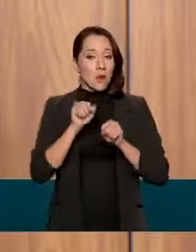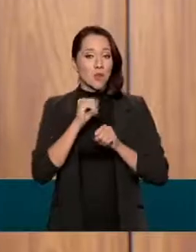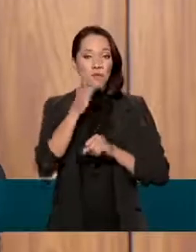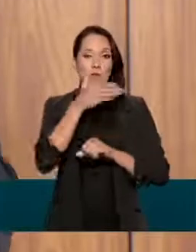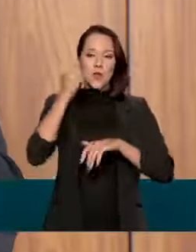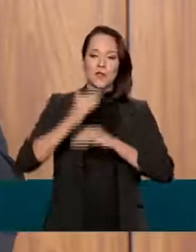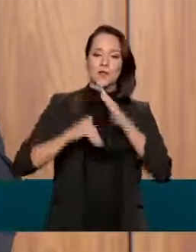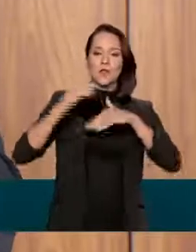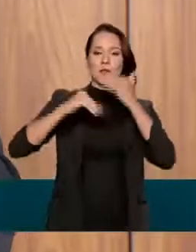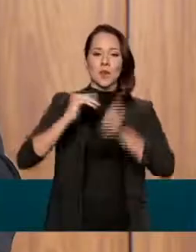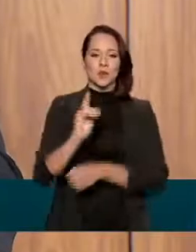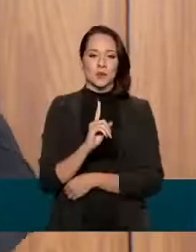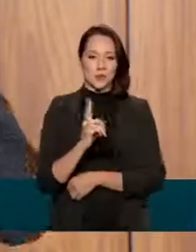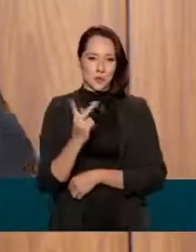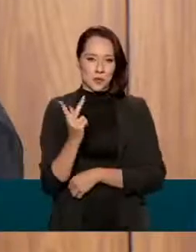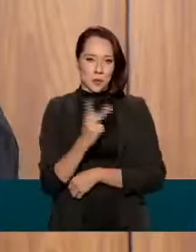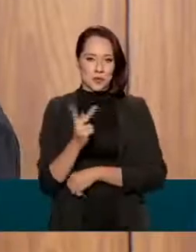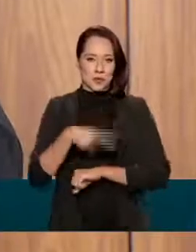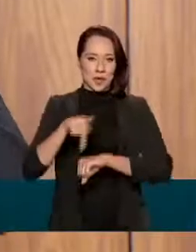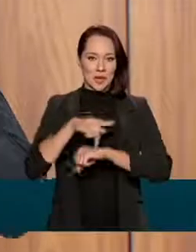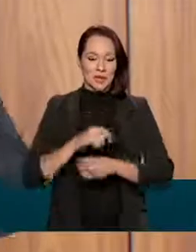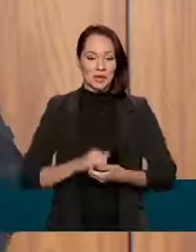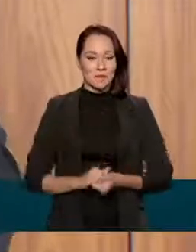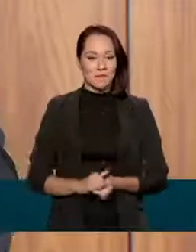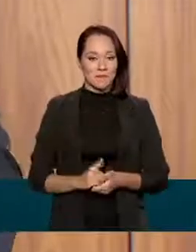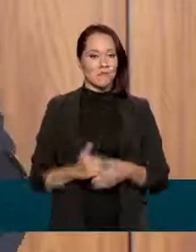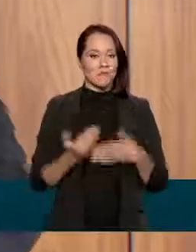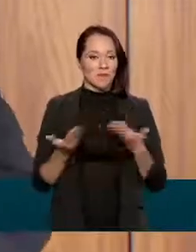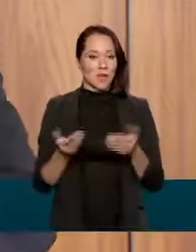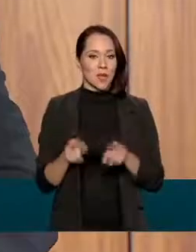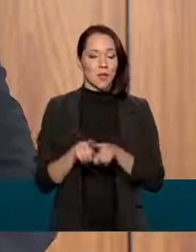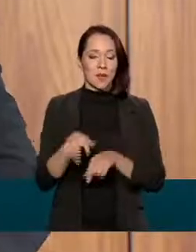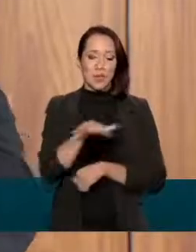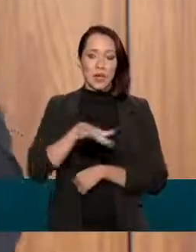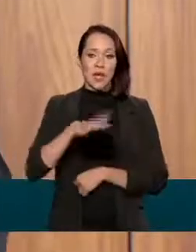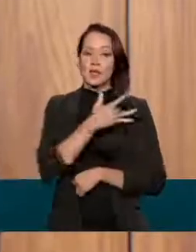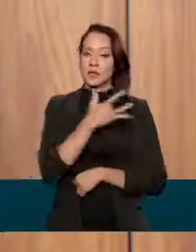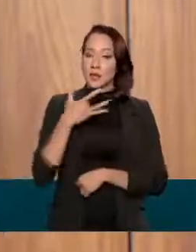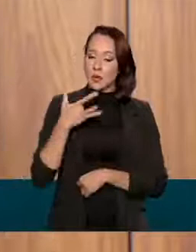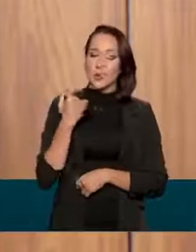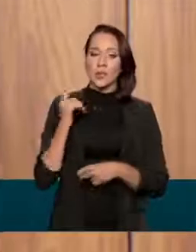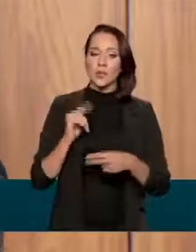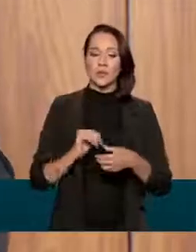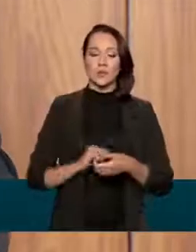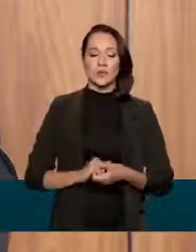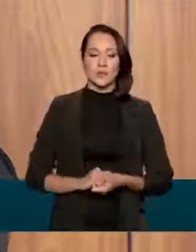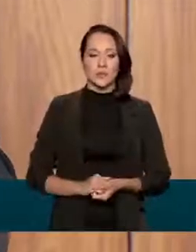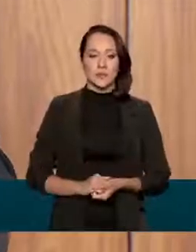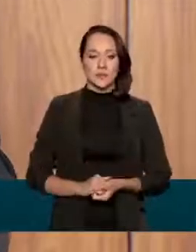desenvolvimento de nosso país assim foi na questão da Saúde